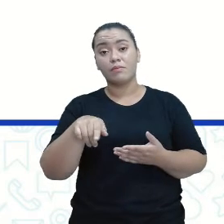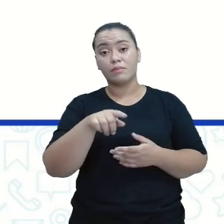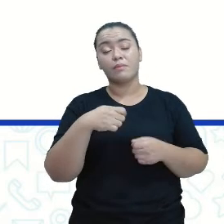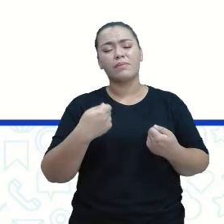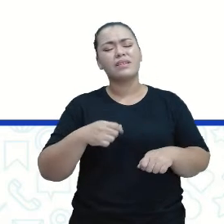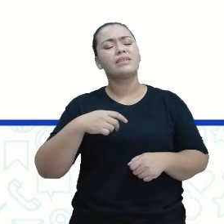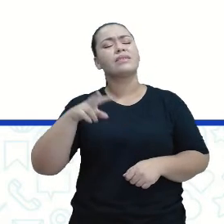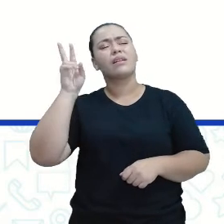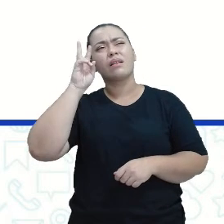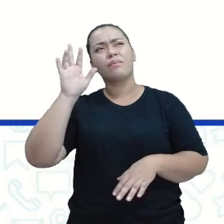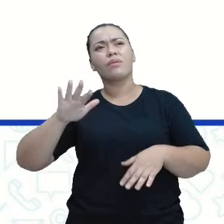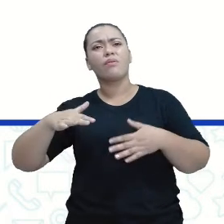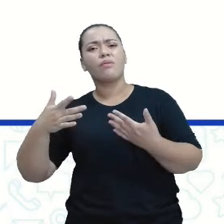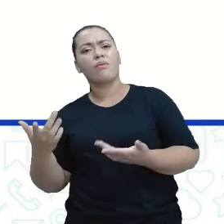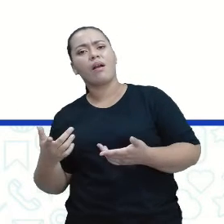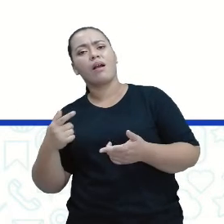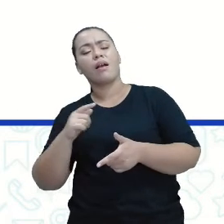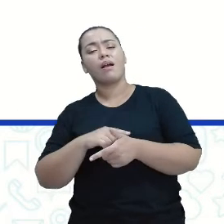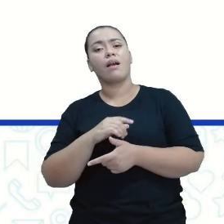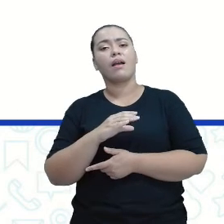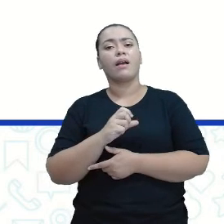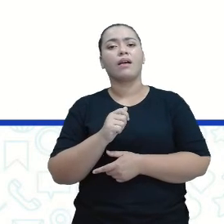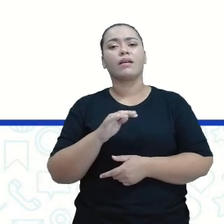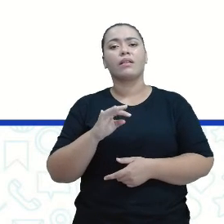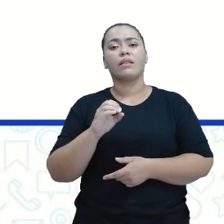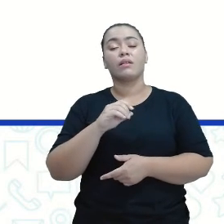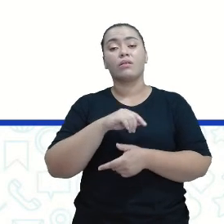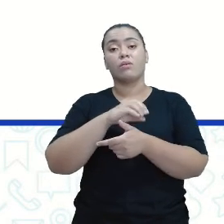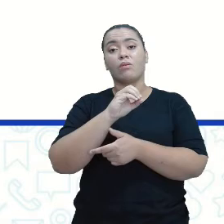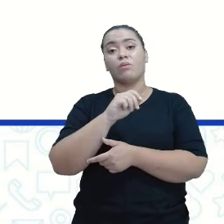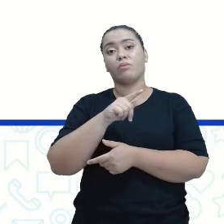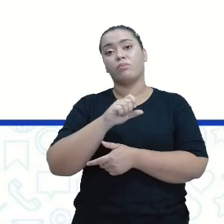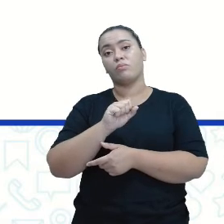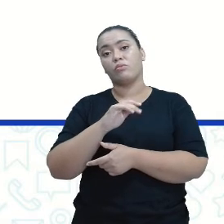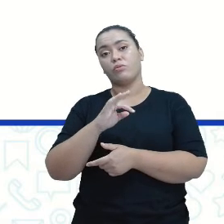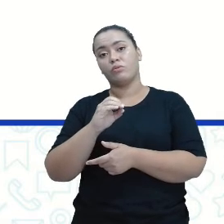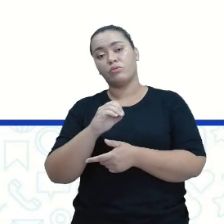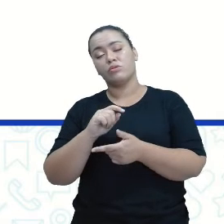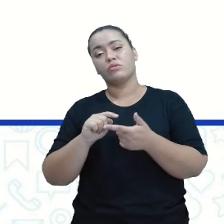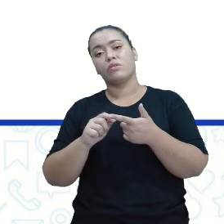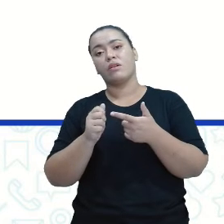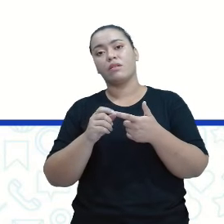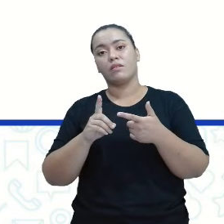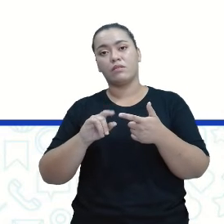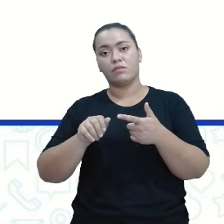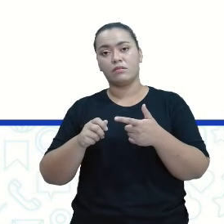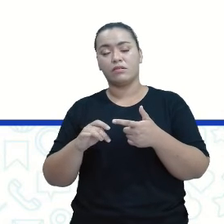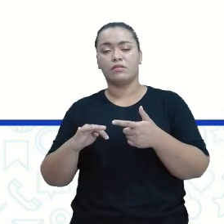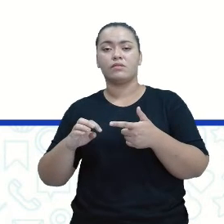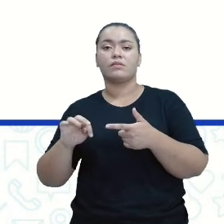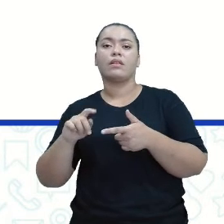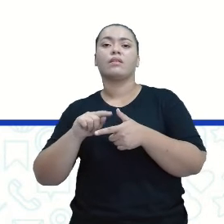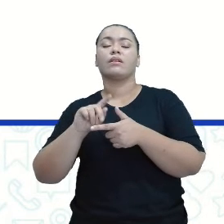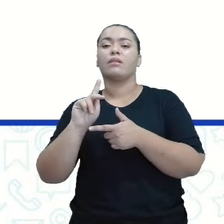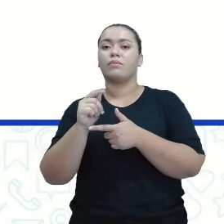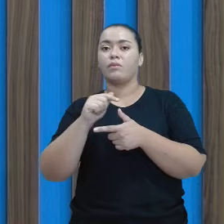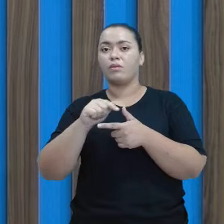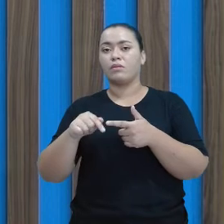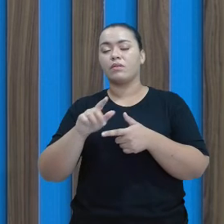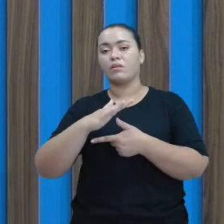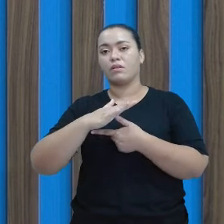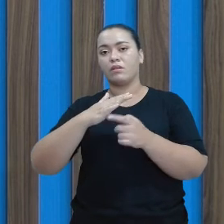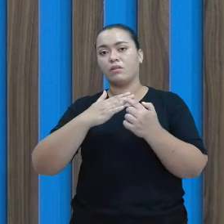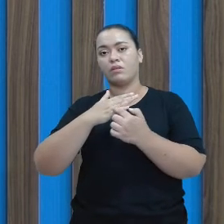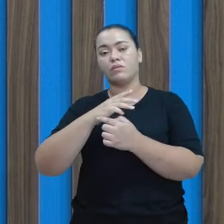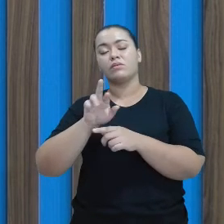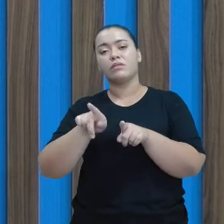lembrar lá da ideia do cateto oposto, cateto adjacente e hipotenusa, beleza? Show de bola. Depois disso, você vai